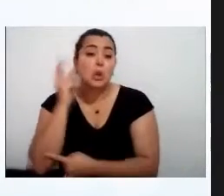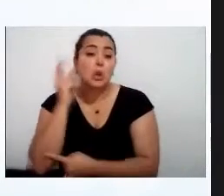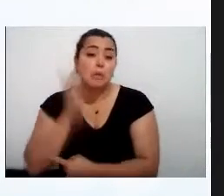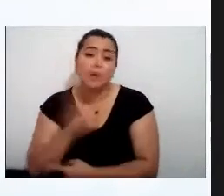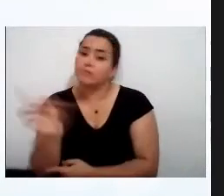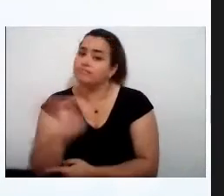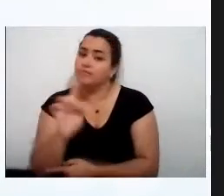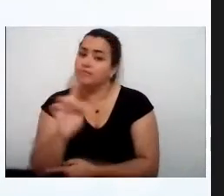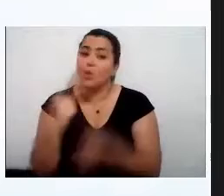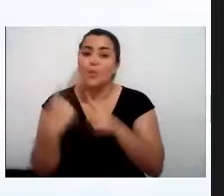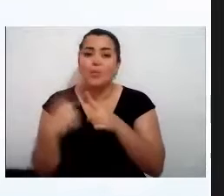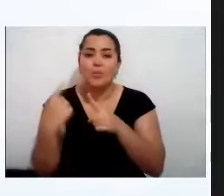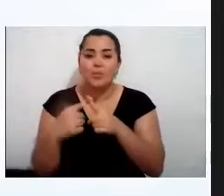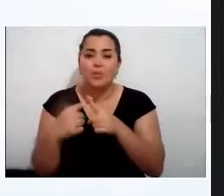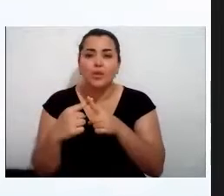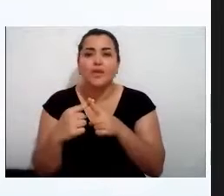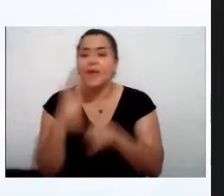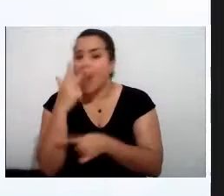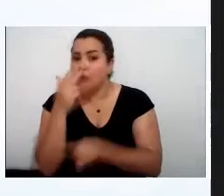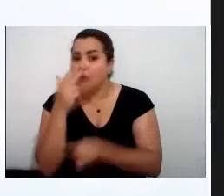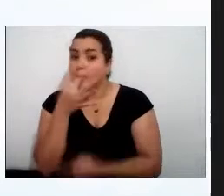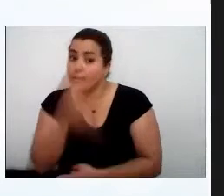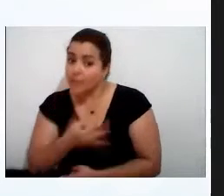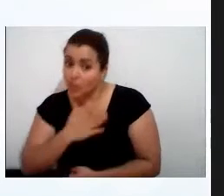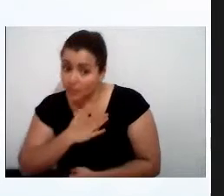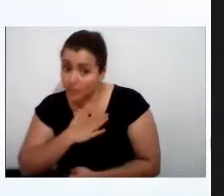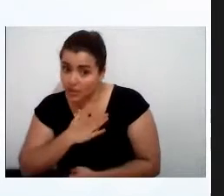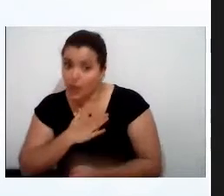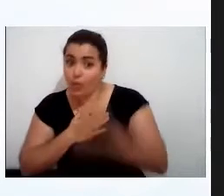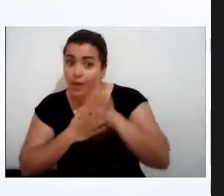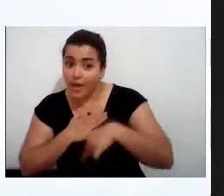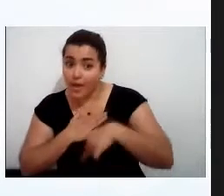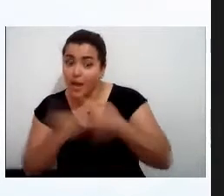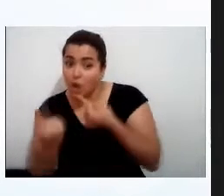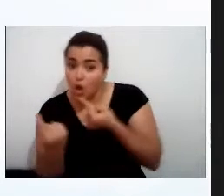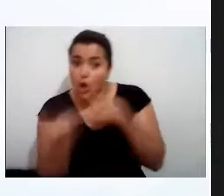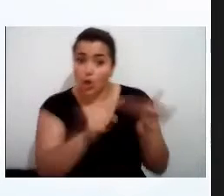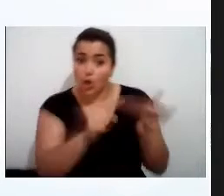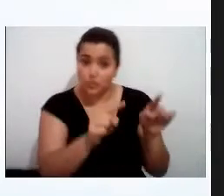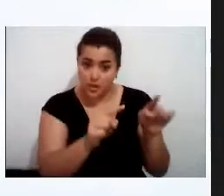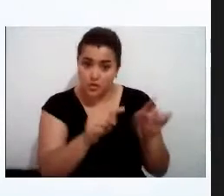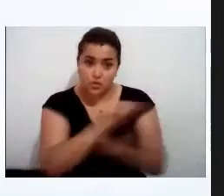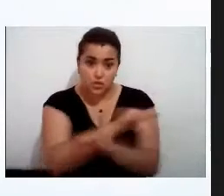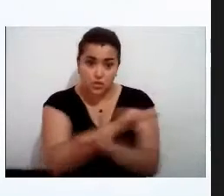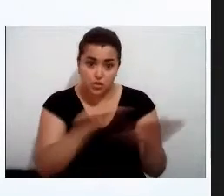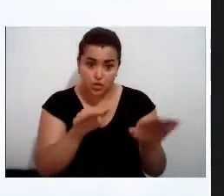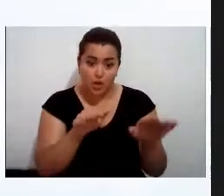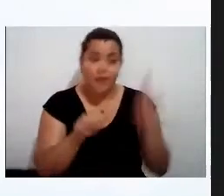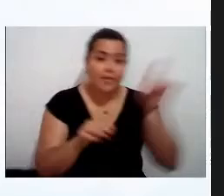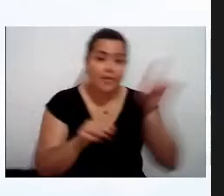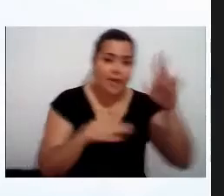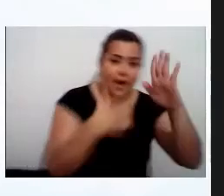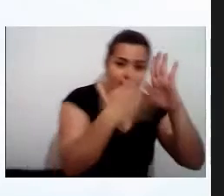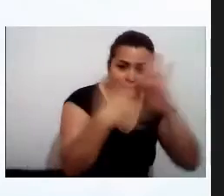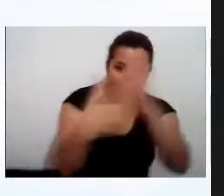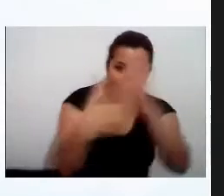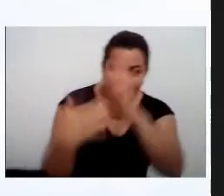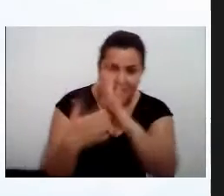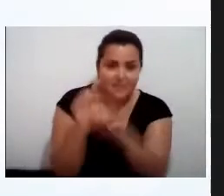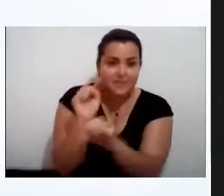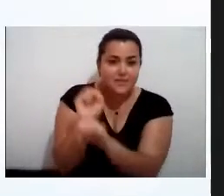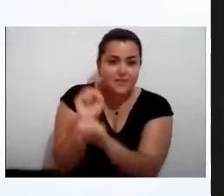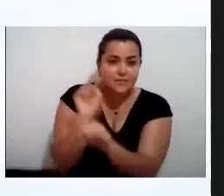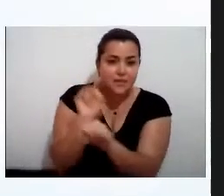um processo golpista. Os empresários esperaram uma